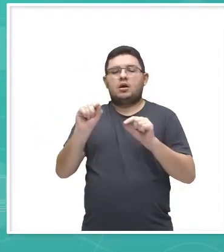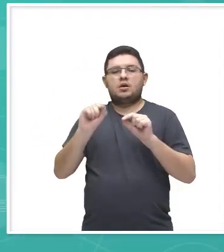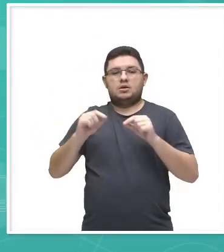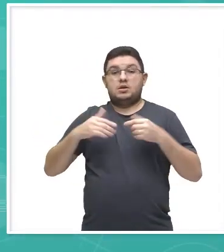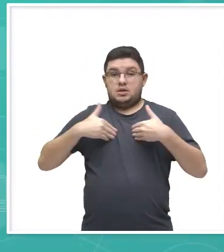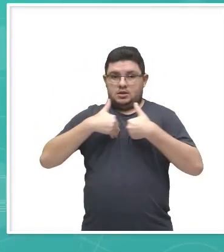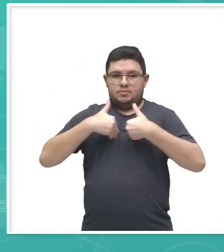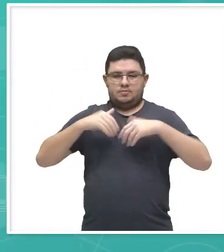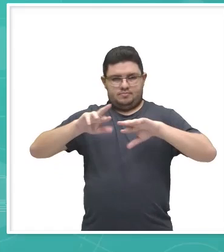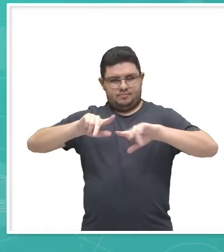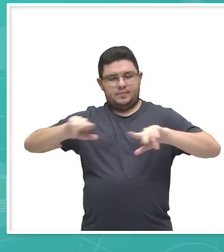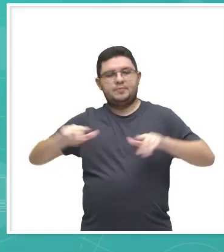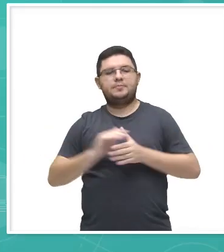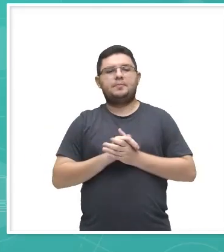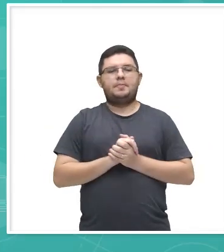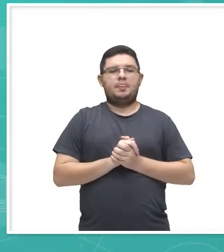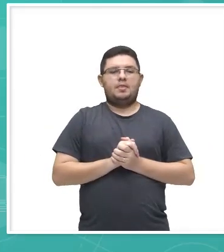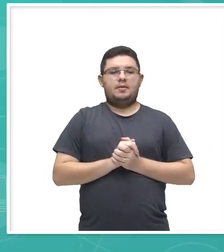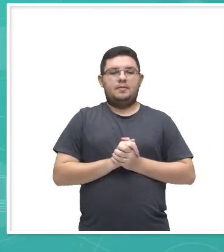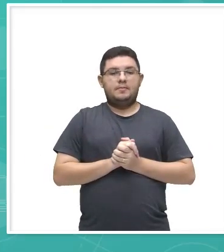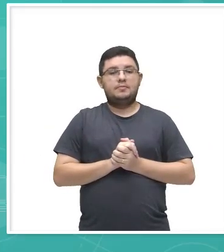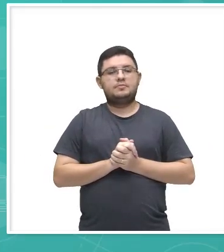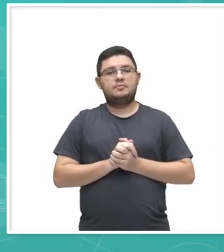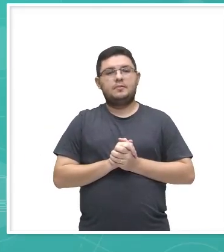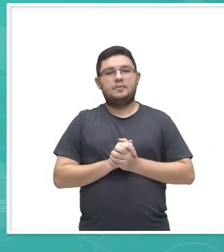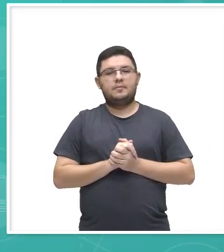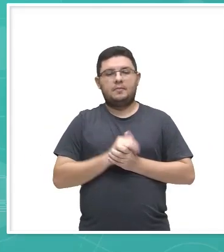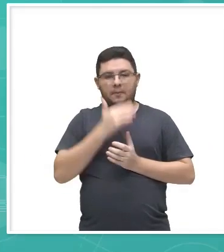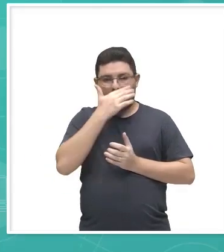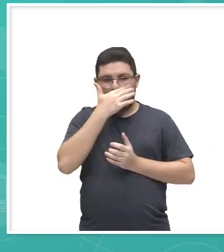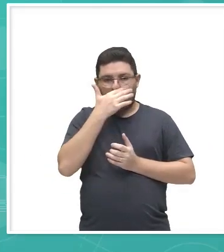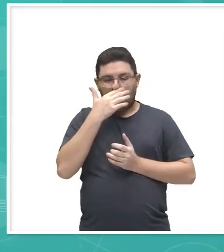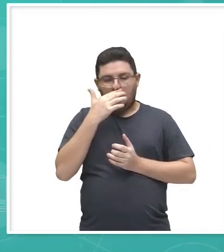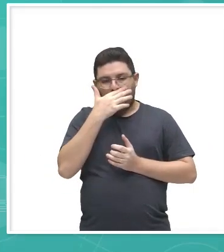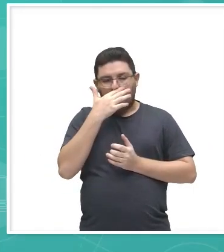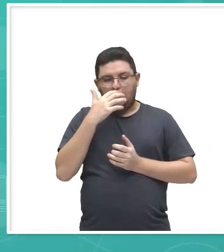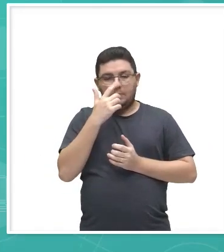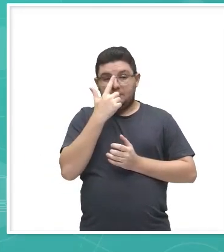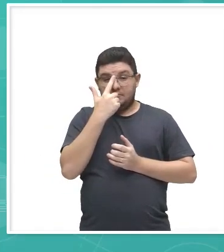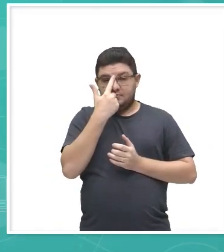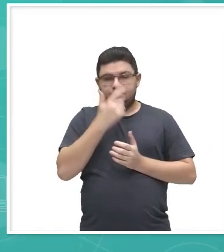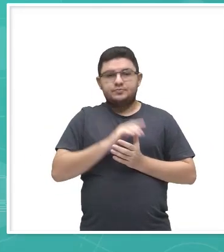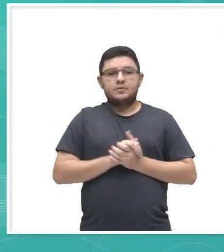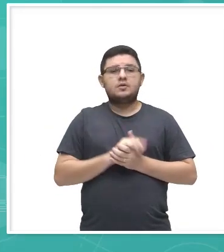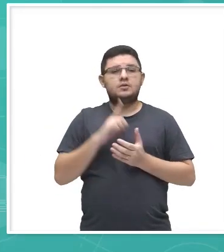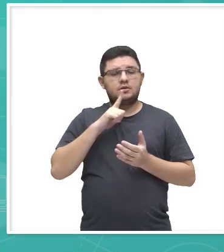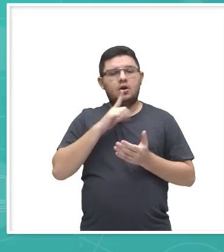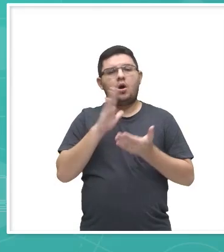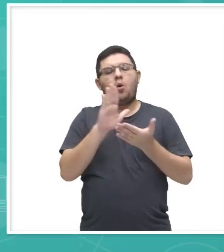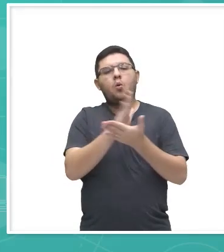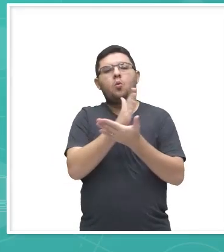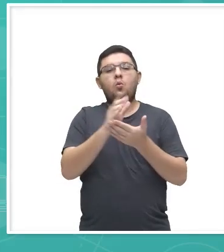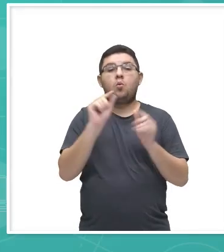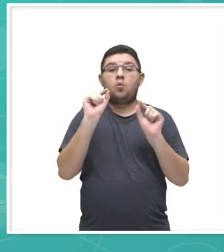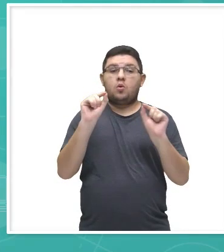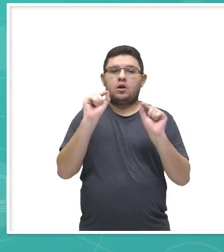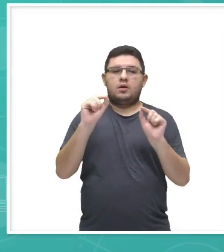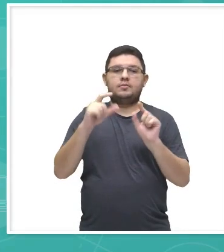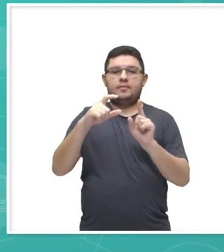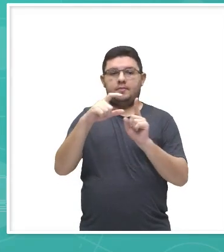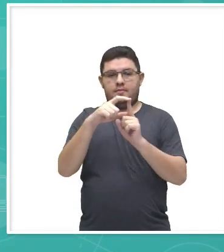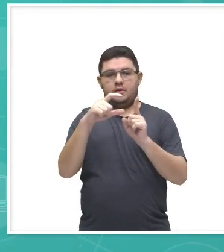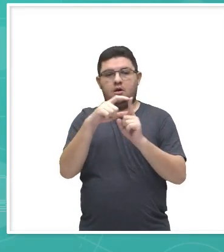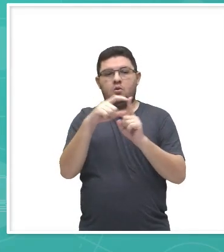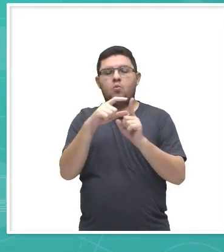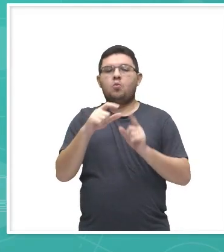nós temos alguns termos que a gente vai observar a diferença entre eles, né? Então a gente tem aí o novo rural brasileiro,